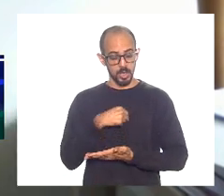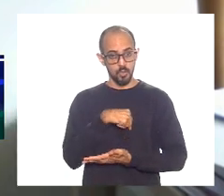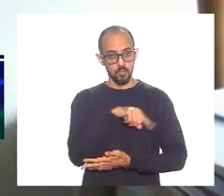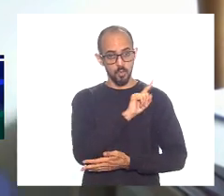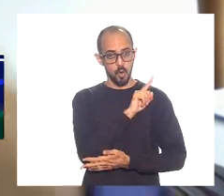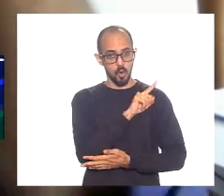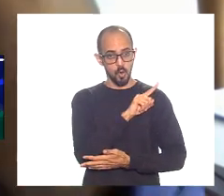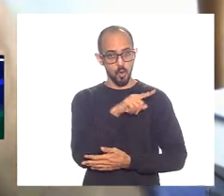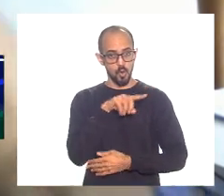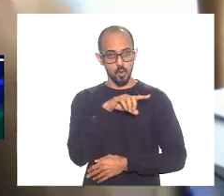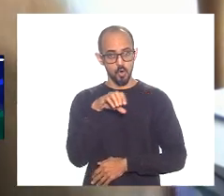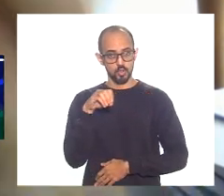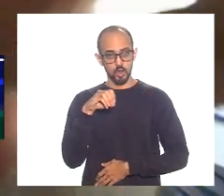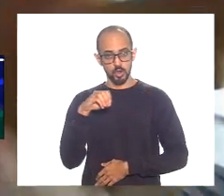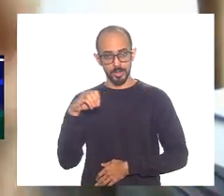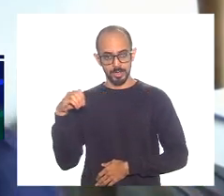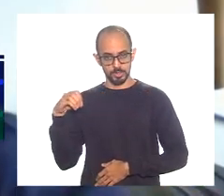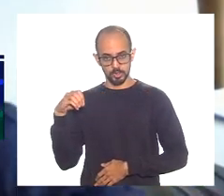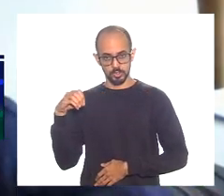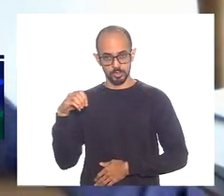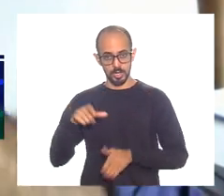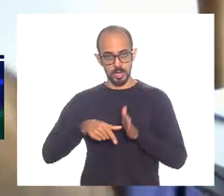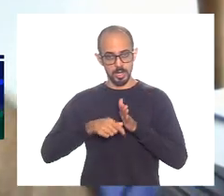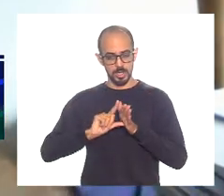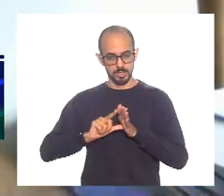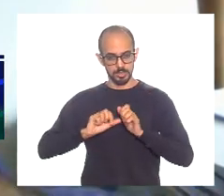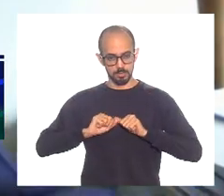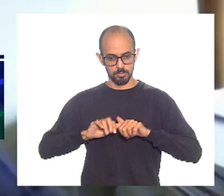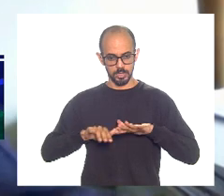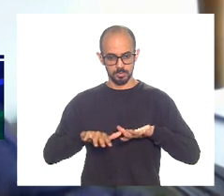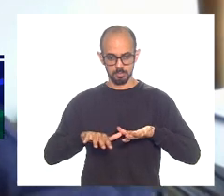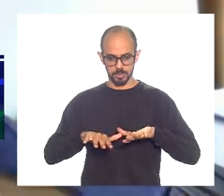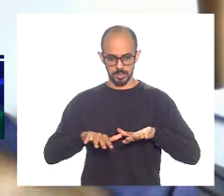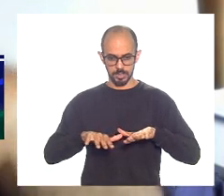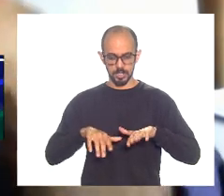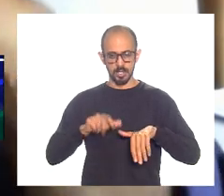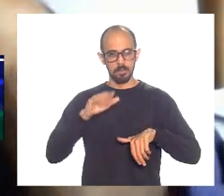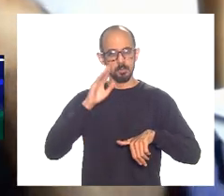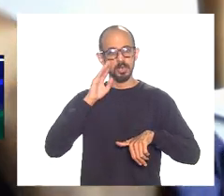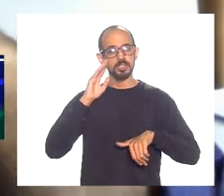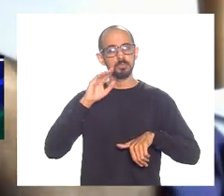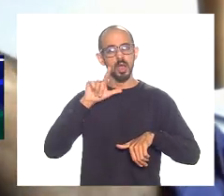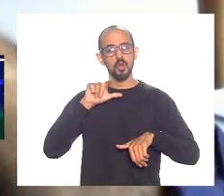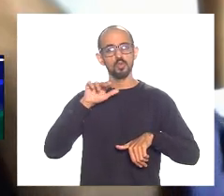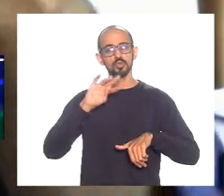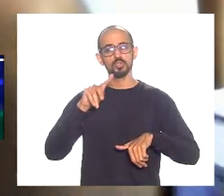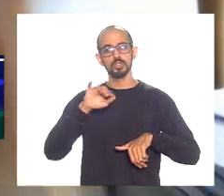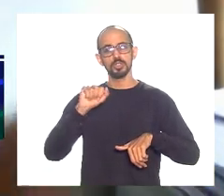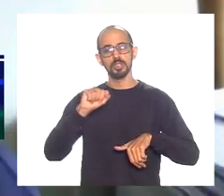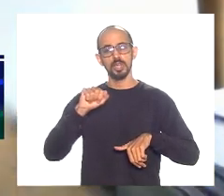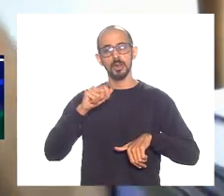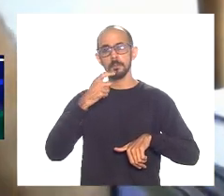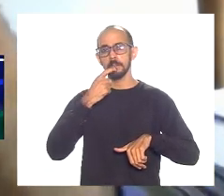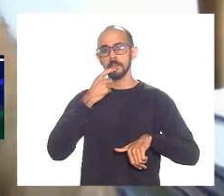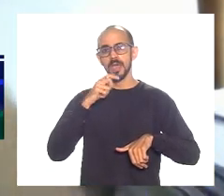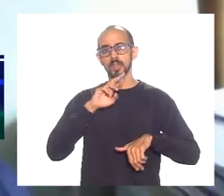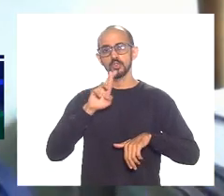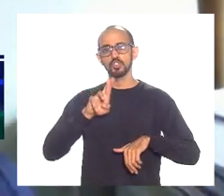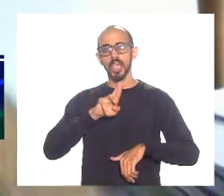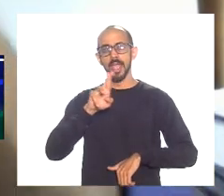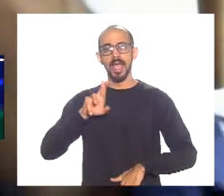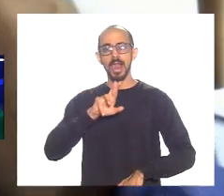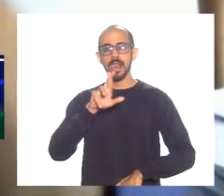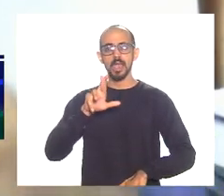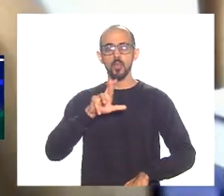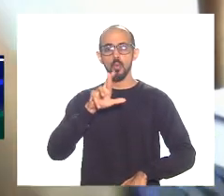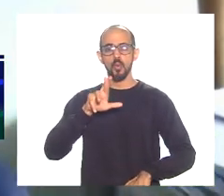né, antes da pandemia, principalmente, deputada Lucinha, naquela reunião, região de Realengo, que a senhora